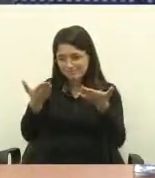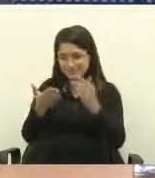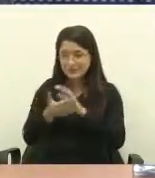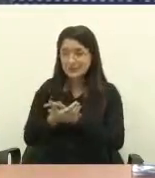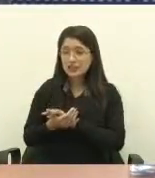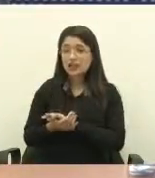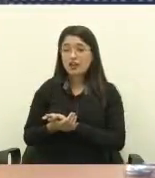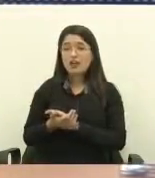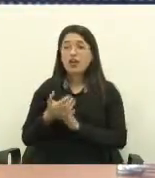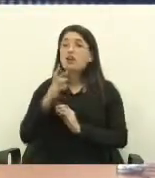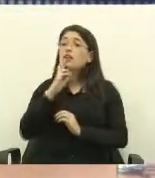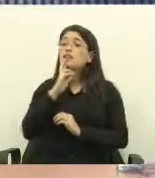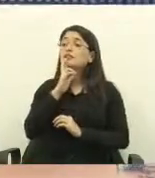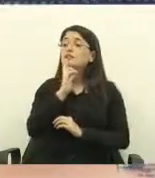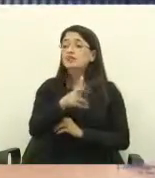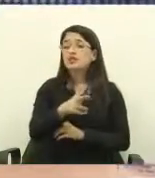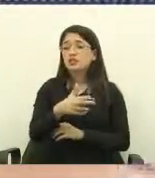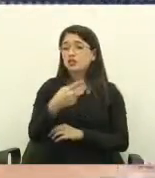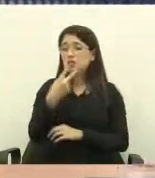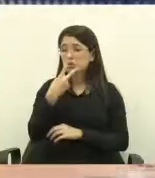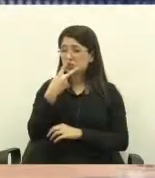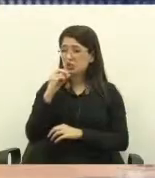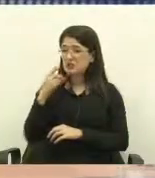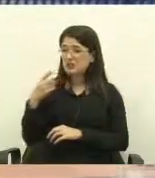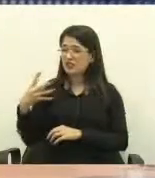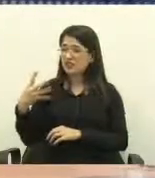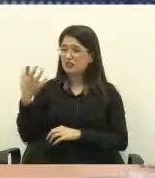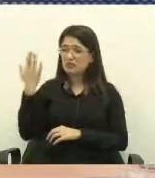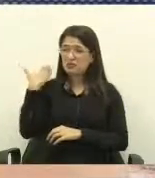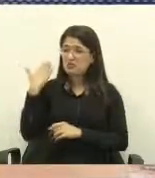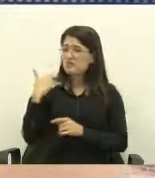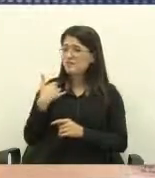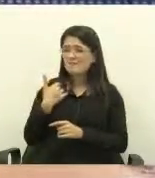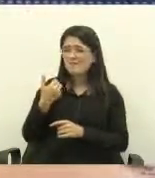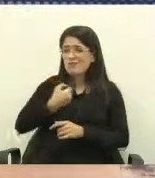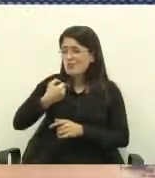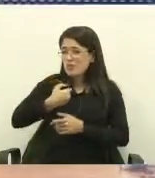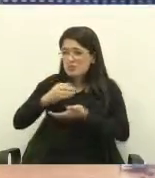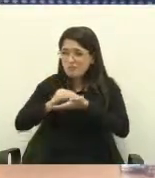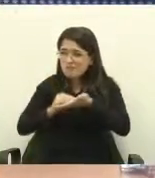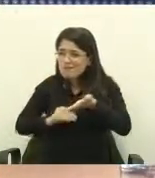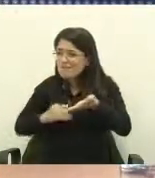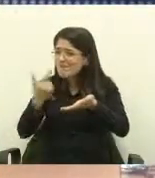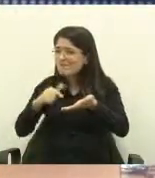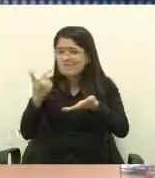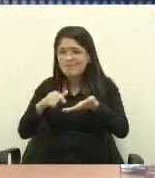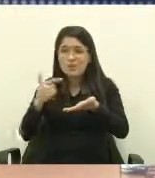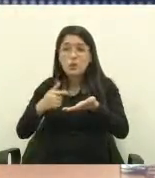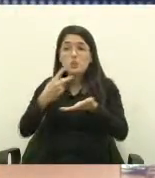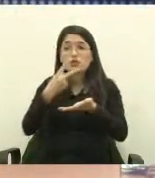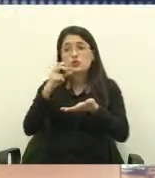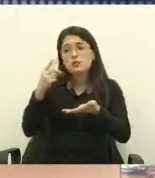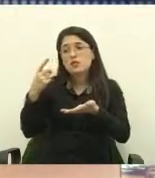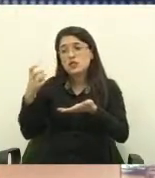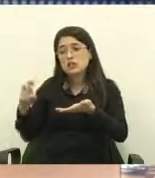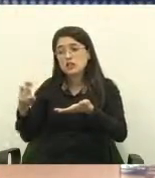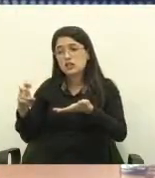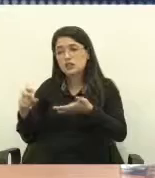Respondendo, eu não tenho dado de 2014 aqui. 2015, o POG, até por uma